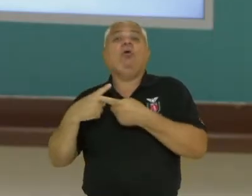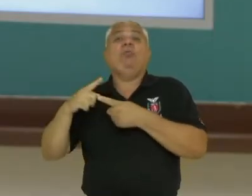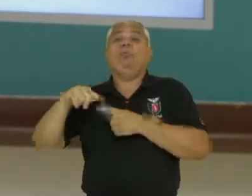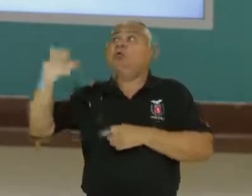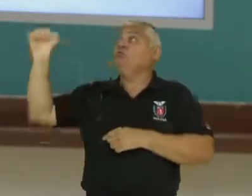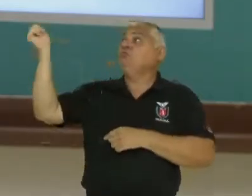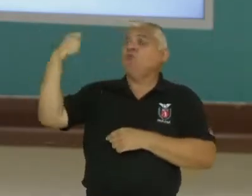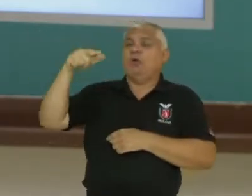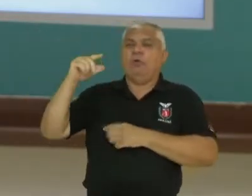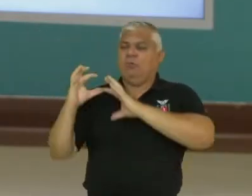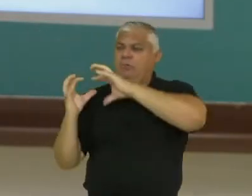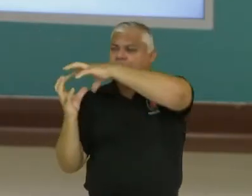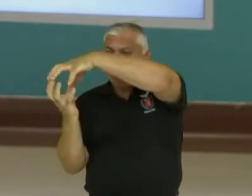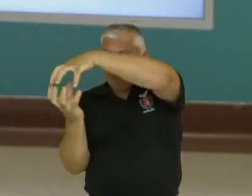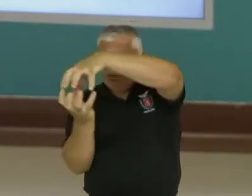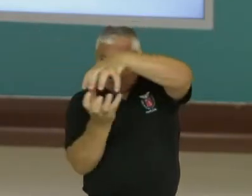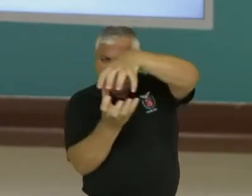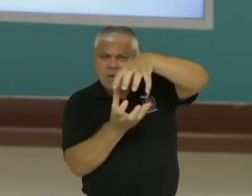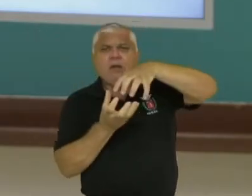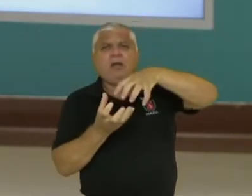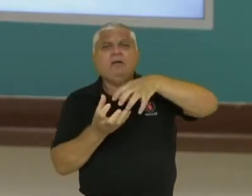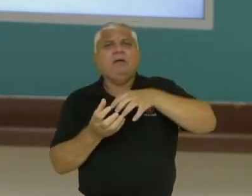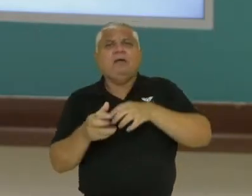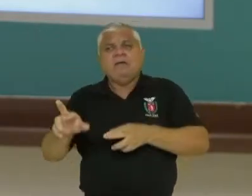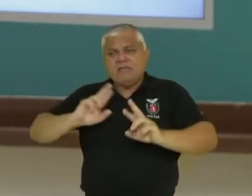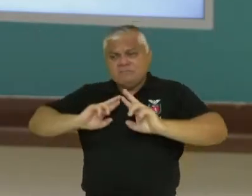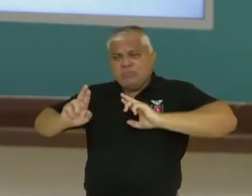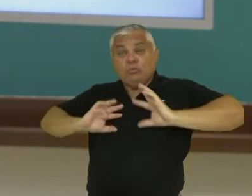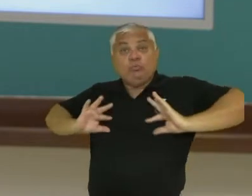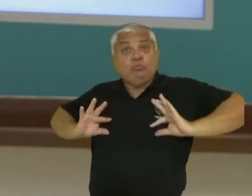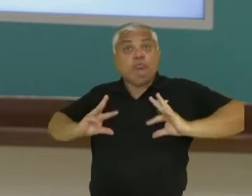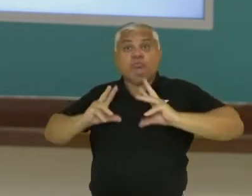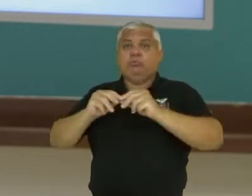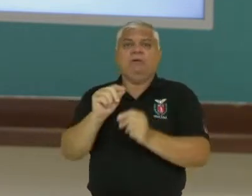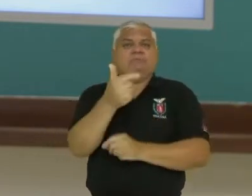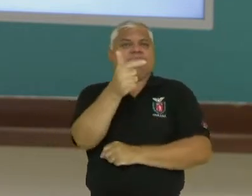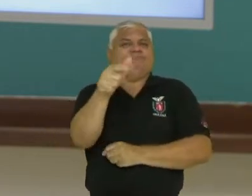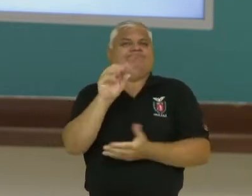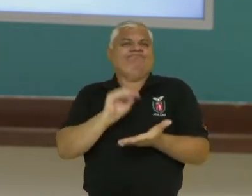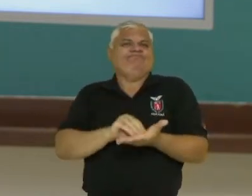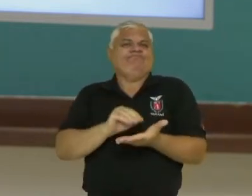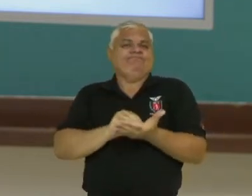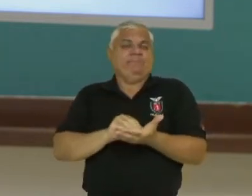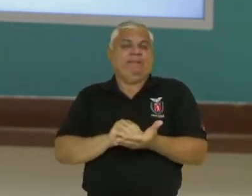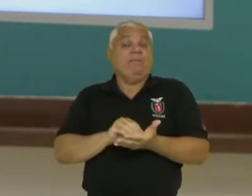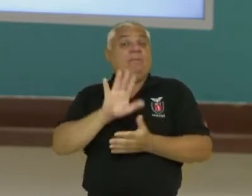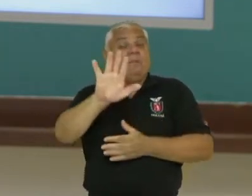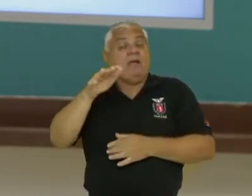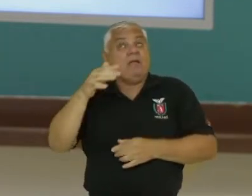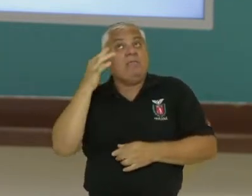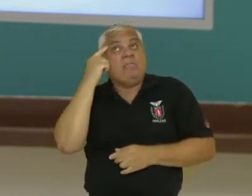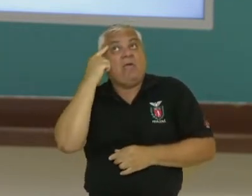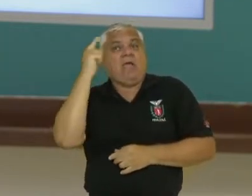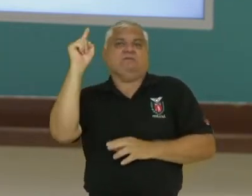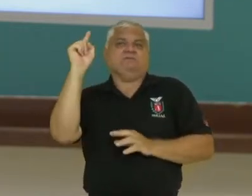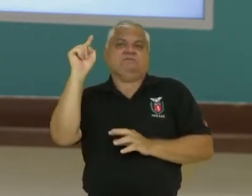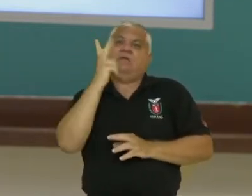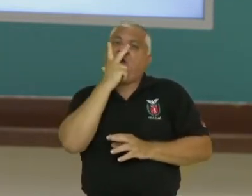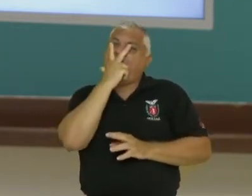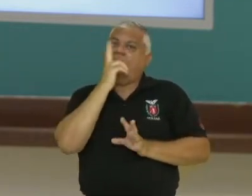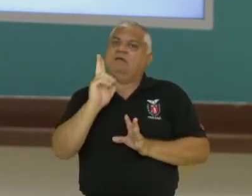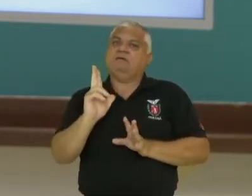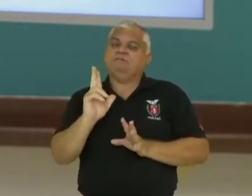planetas. Então, hoje nós não temos a resposta para todas as perguntas. Nós temos então uma ideia